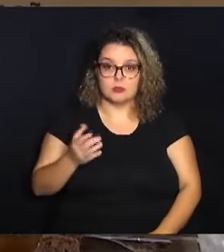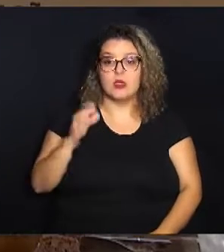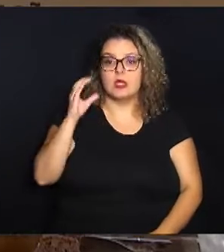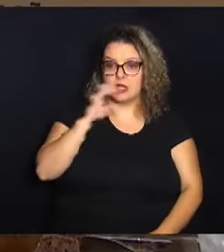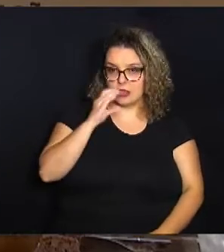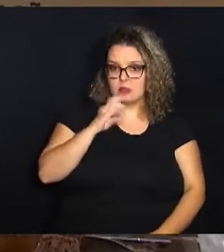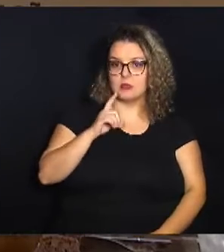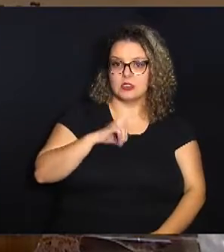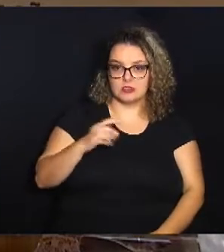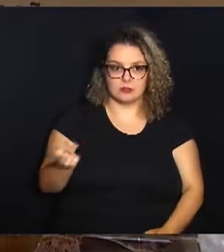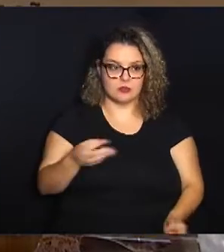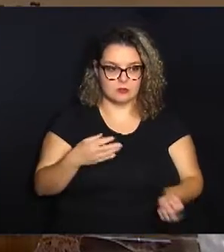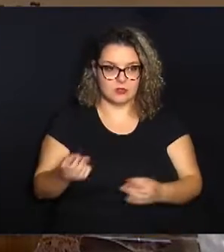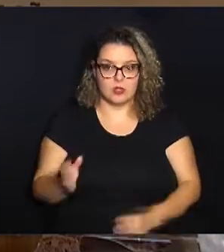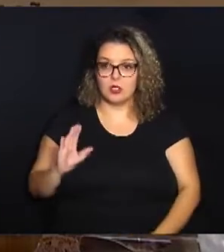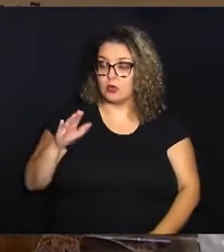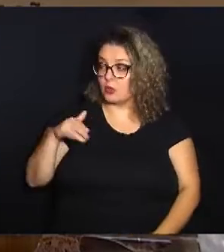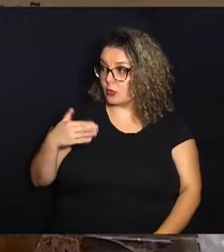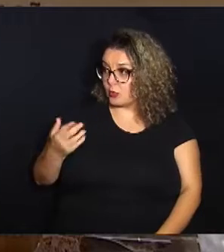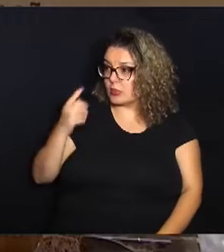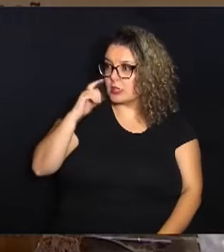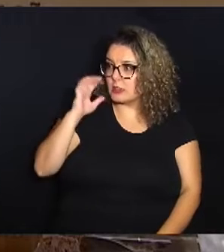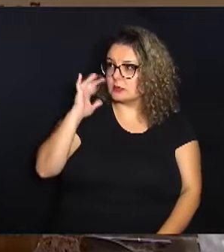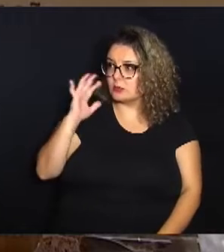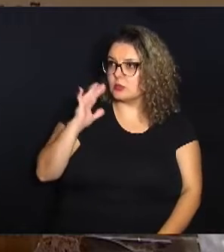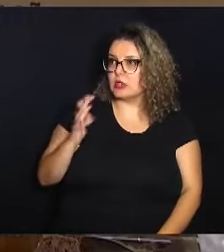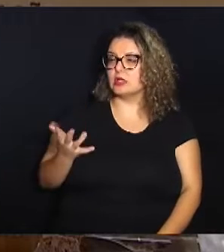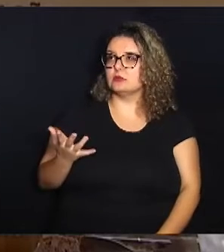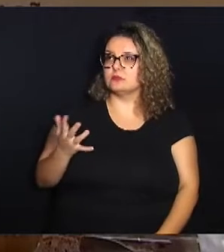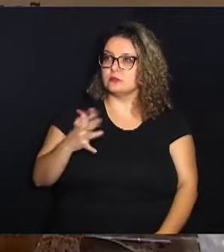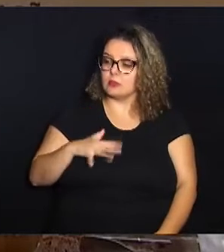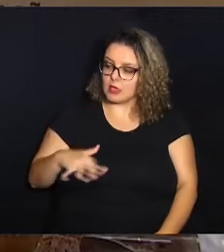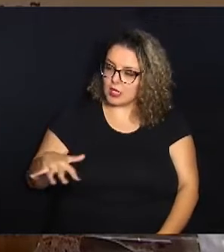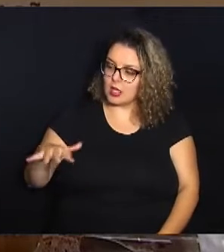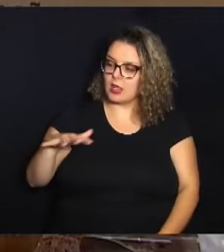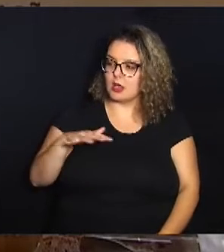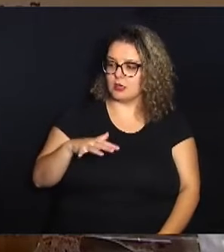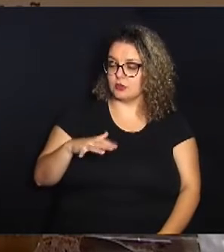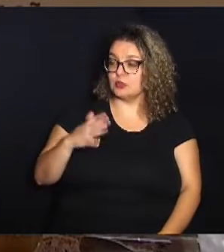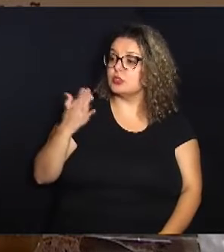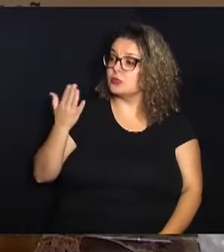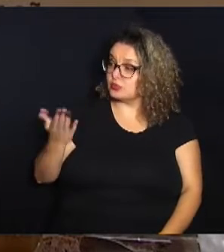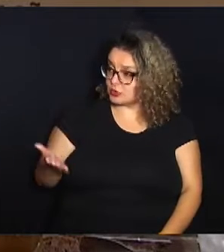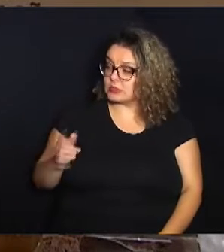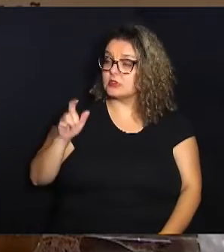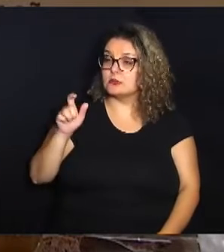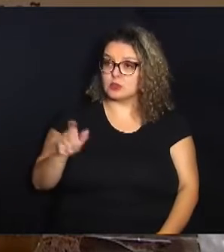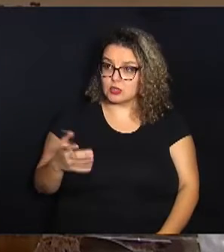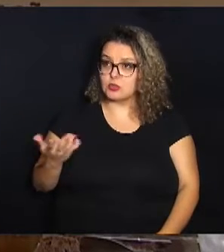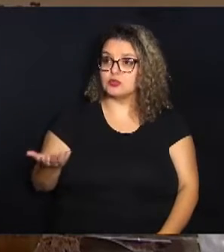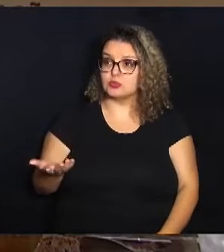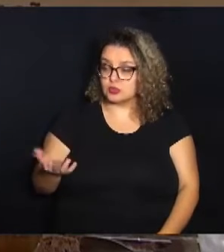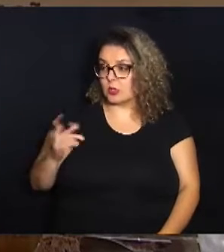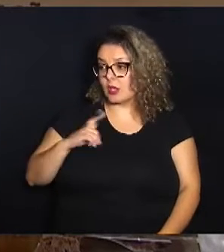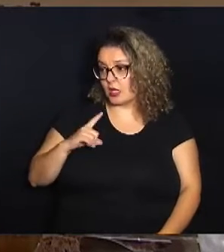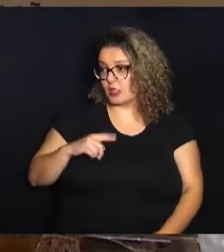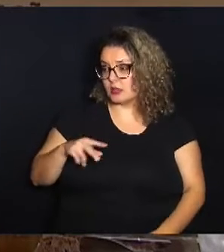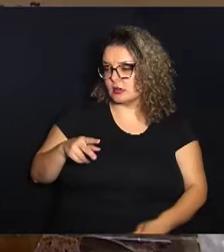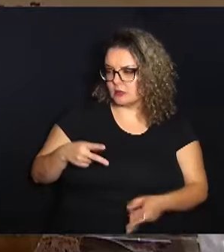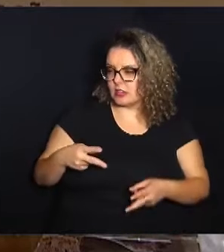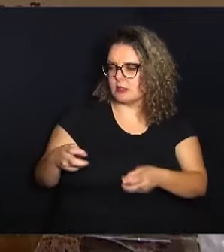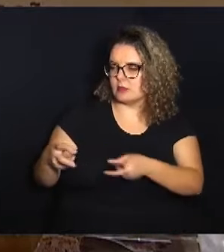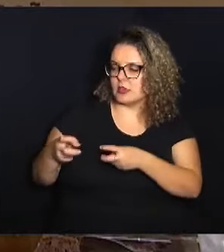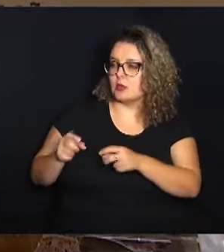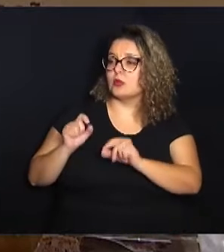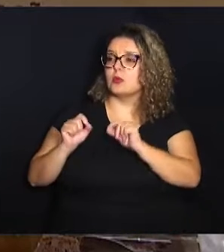gente vai ter novidades. Quando a gente pensa em um mercado, né, e você é uma dessas pessoas que teve esse olhar, o